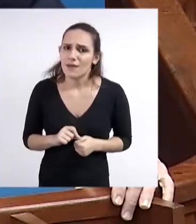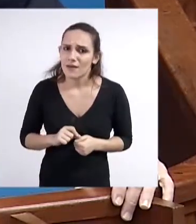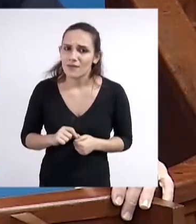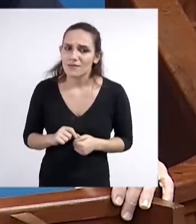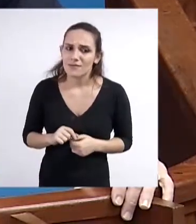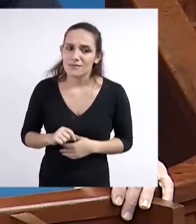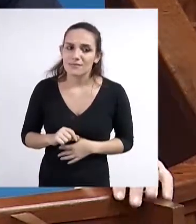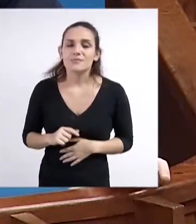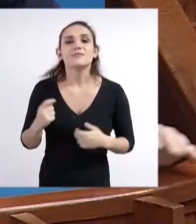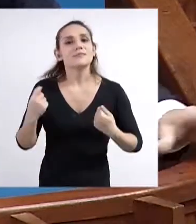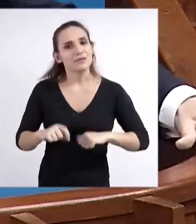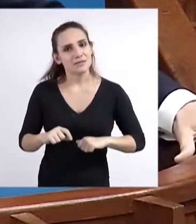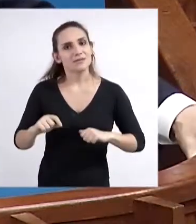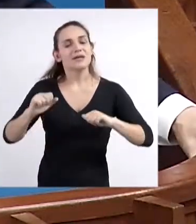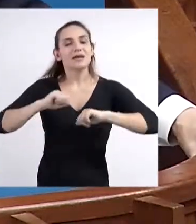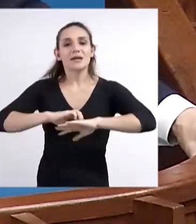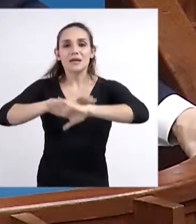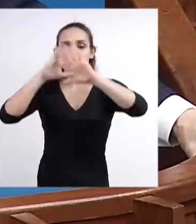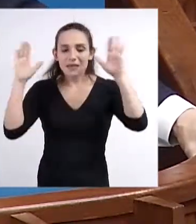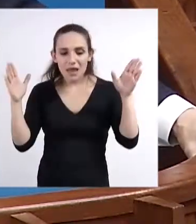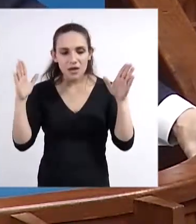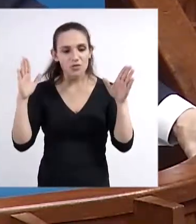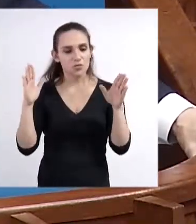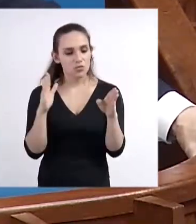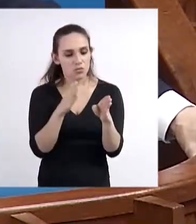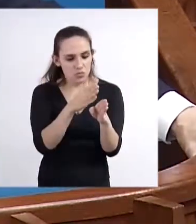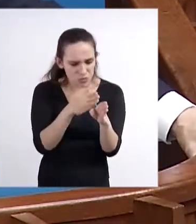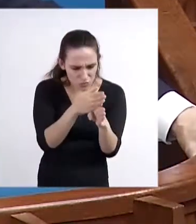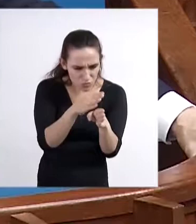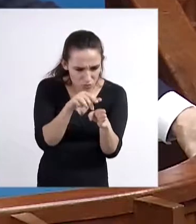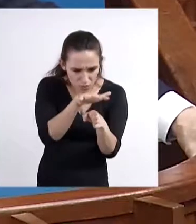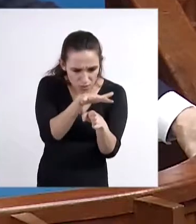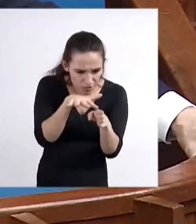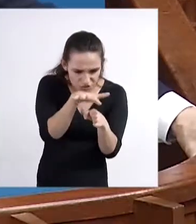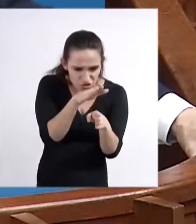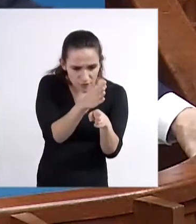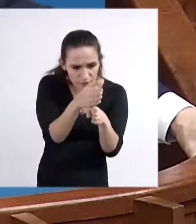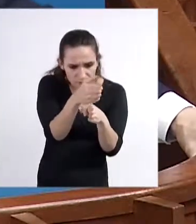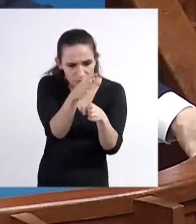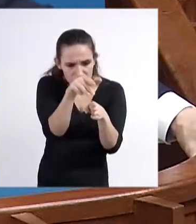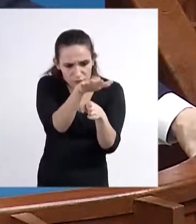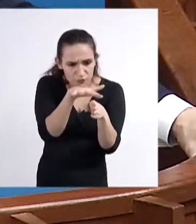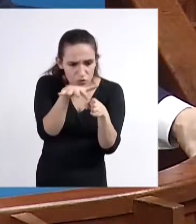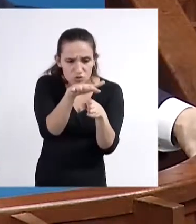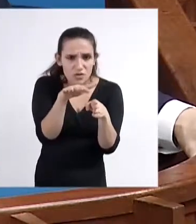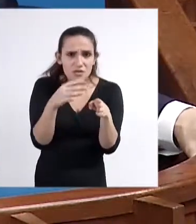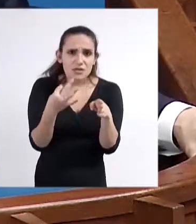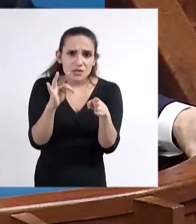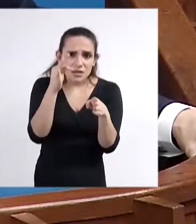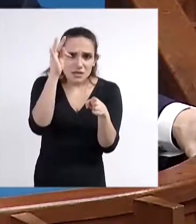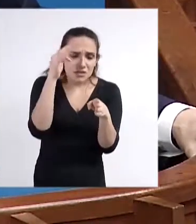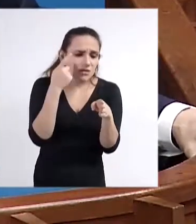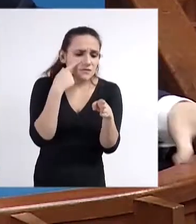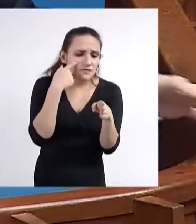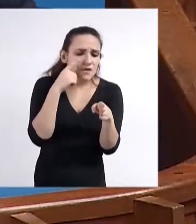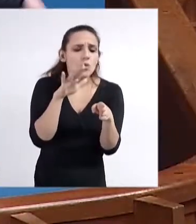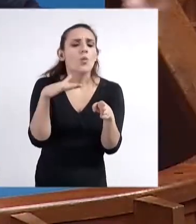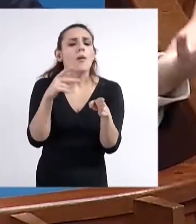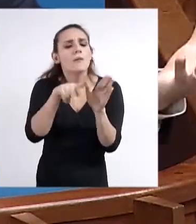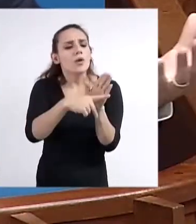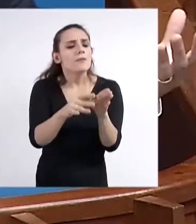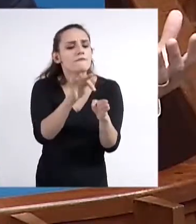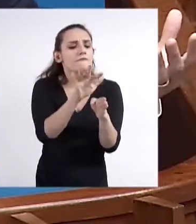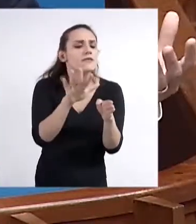com essa área de fronteira delimitada através da tecnologia, do georreferenciamento,